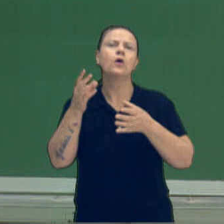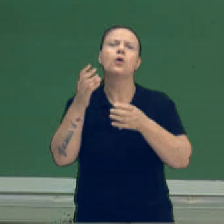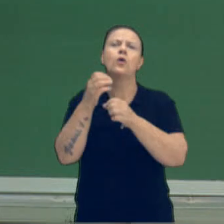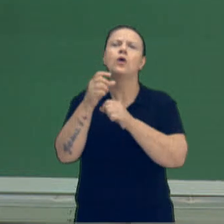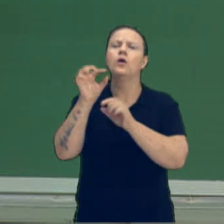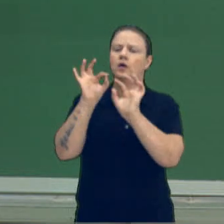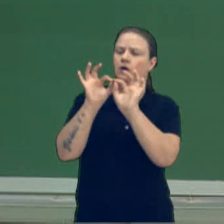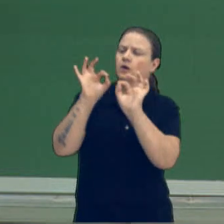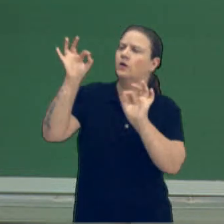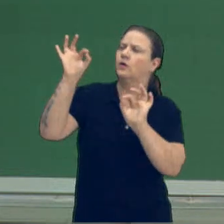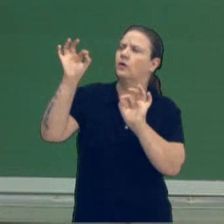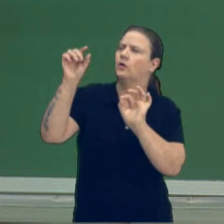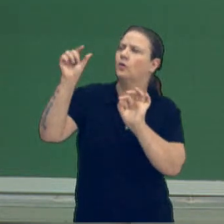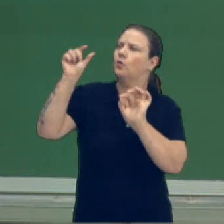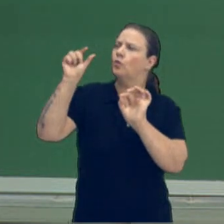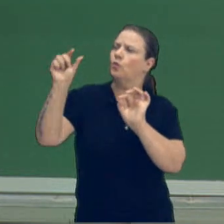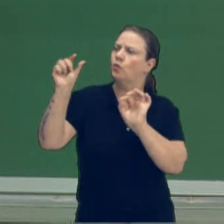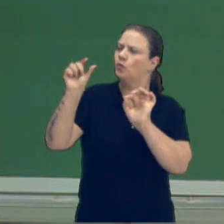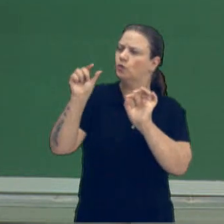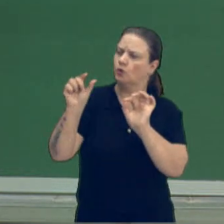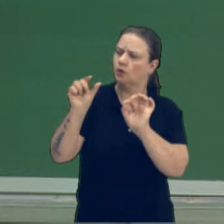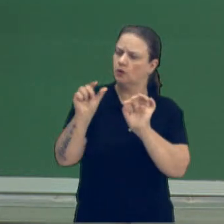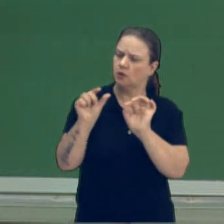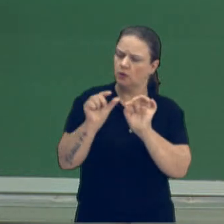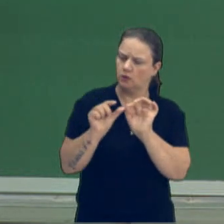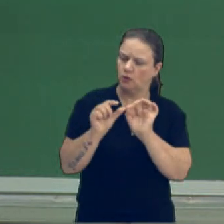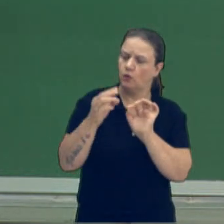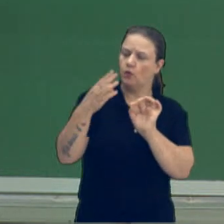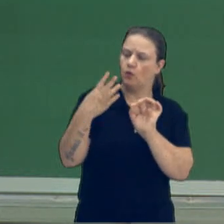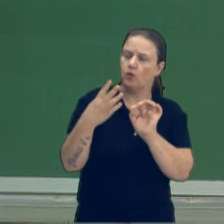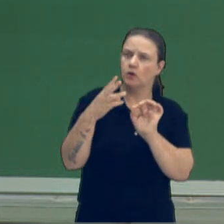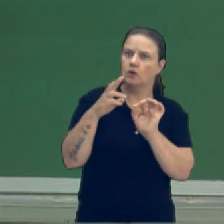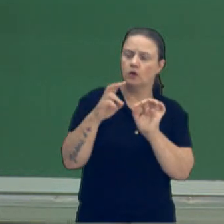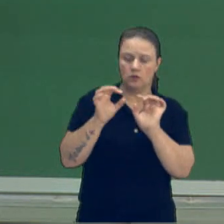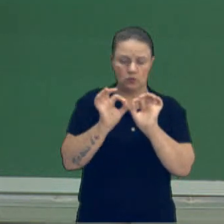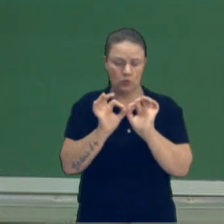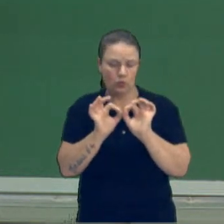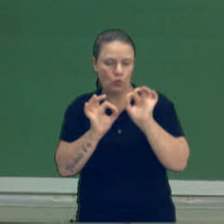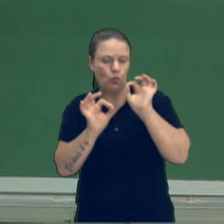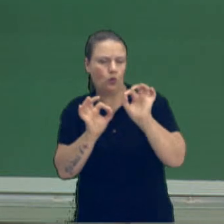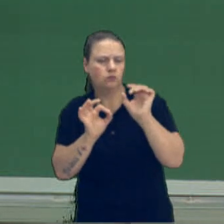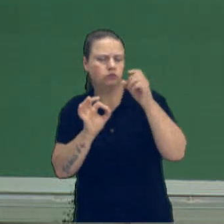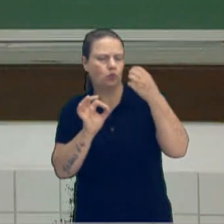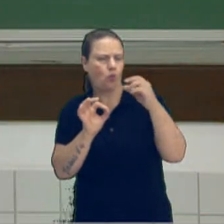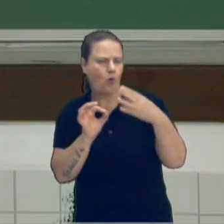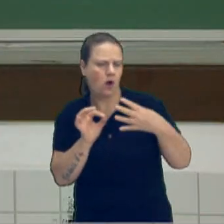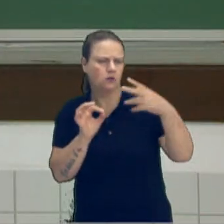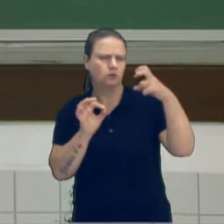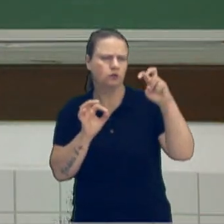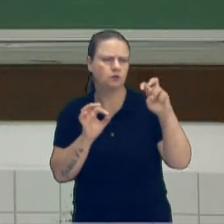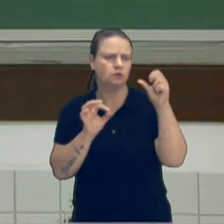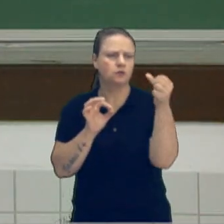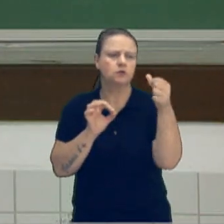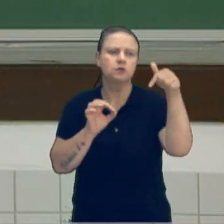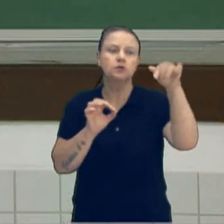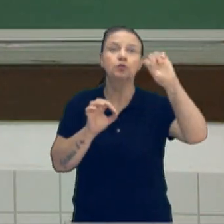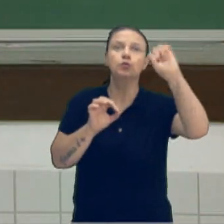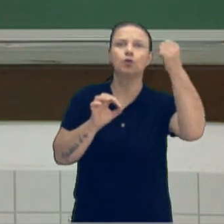pedacinhos retos a gente andou? 1, 2, 3, 4, 5, 6, 7, 8. Então, marquei aqui,